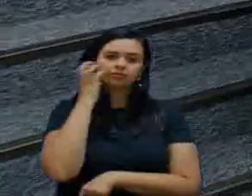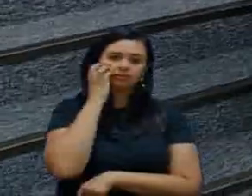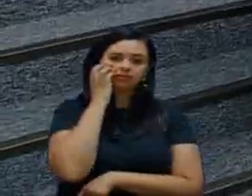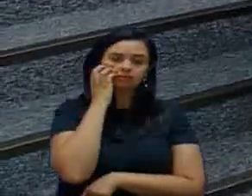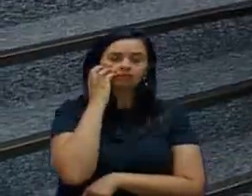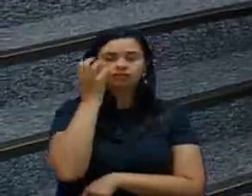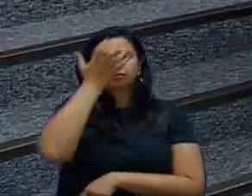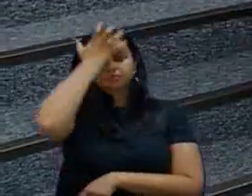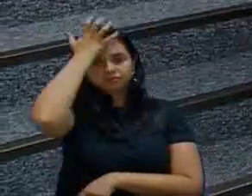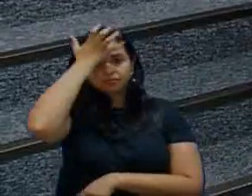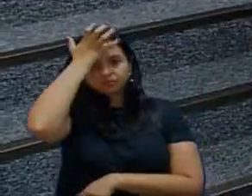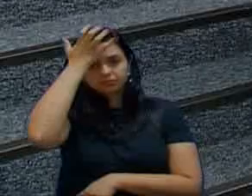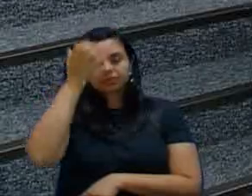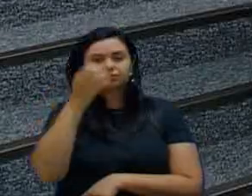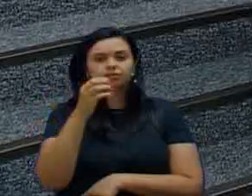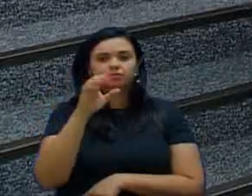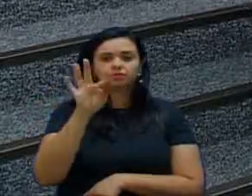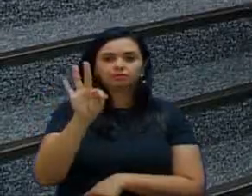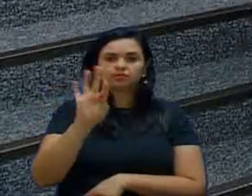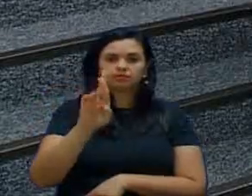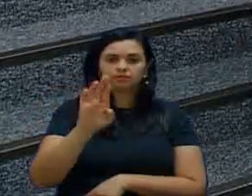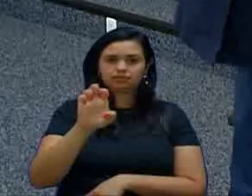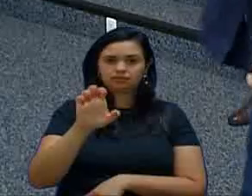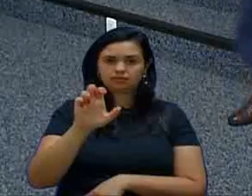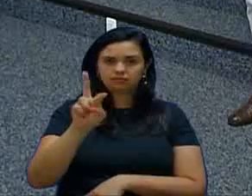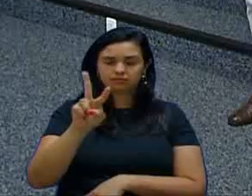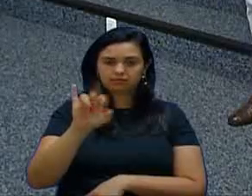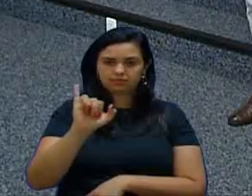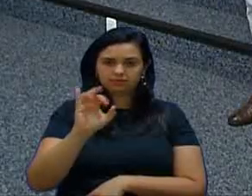Simoa, Rodrigo do Treviso.